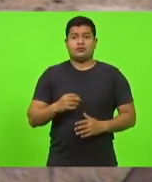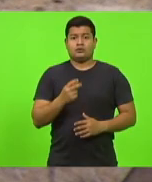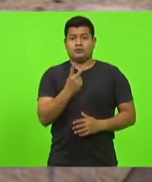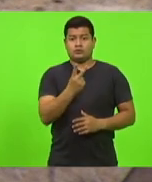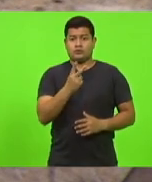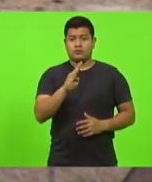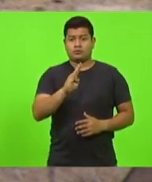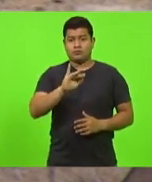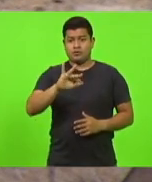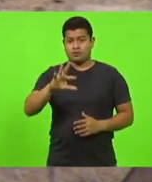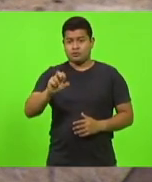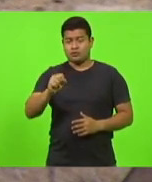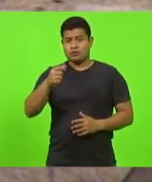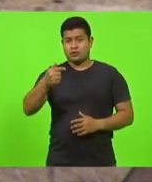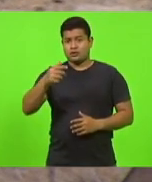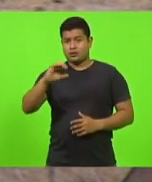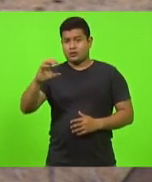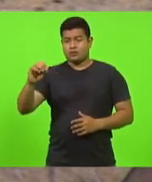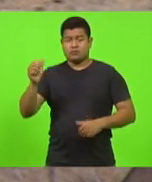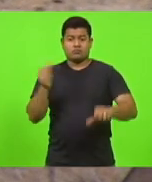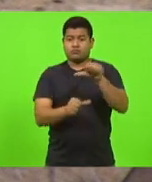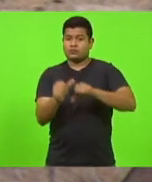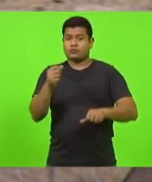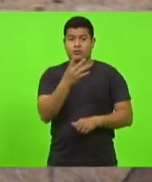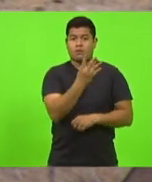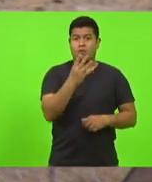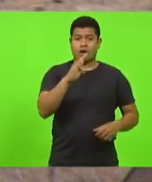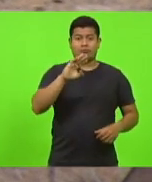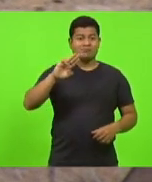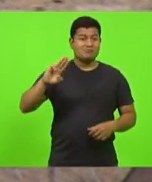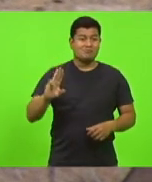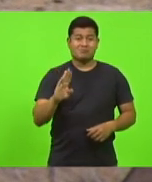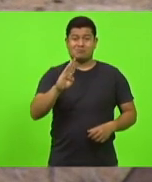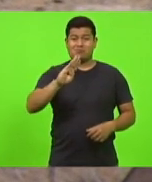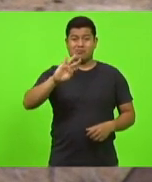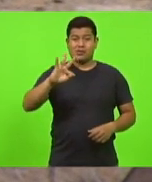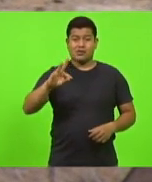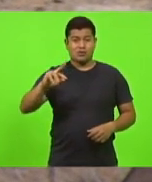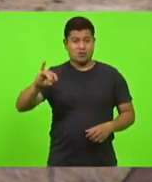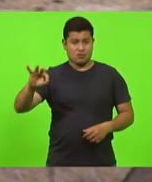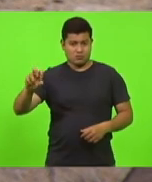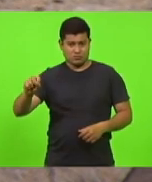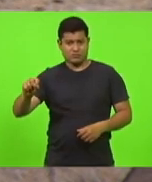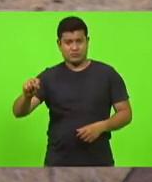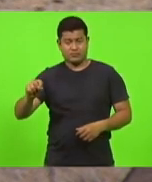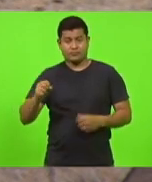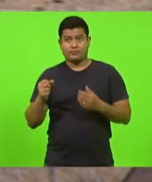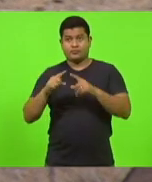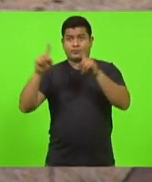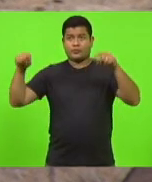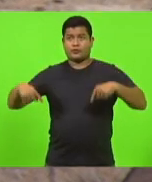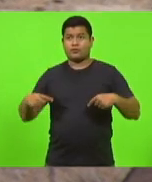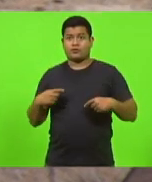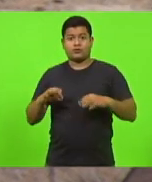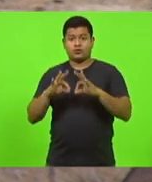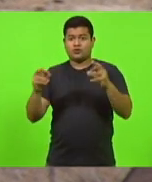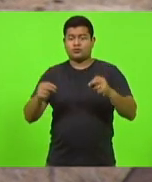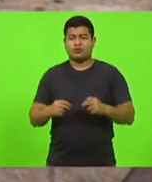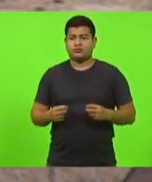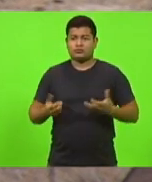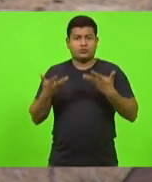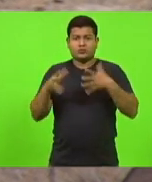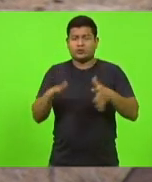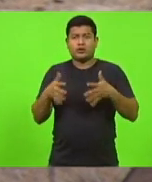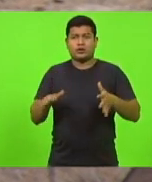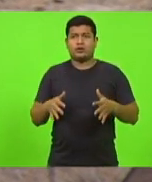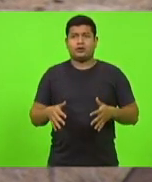e 700, ela vai passar para 4 bilhões, deputada Paulinha, e os servidores aqui todos insatisfeitos, ou uma parte